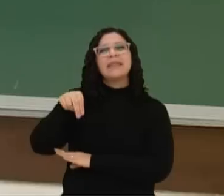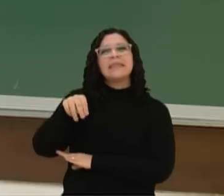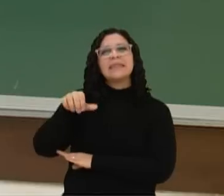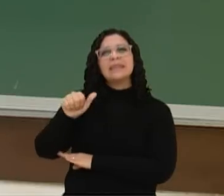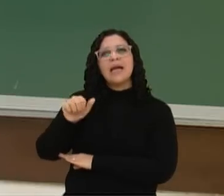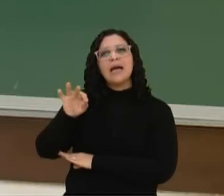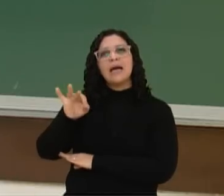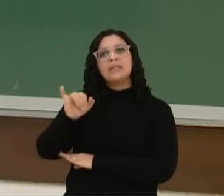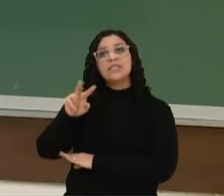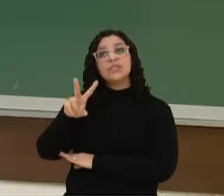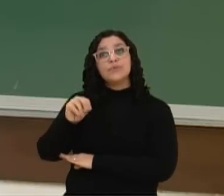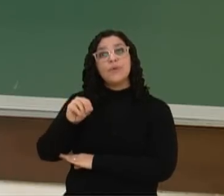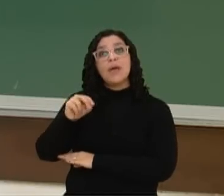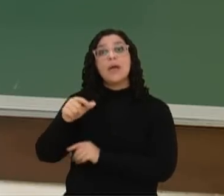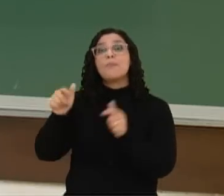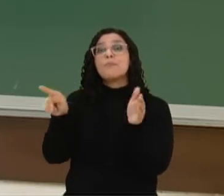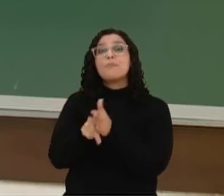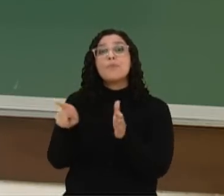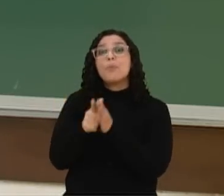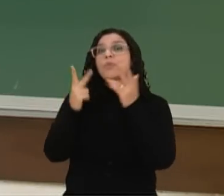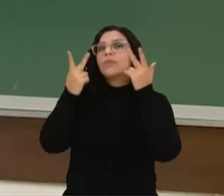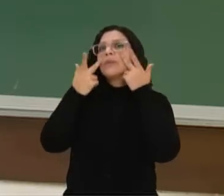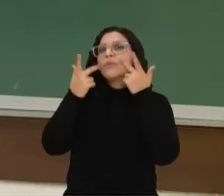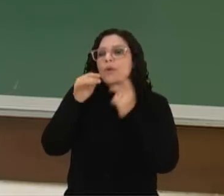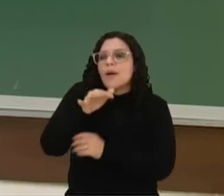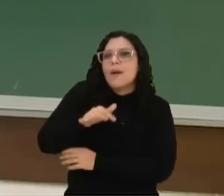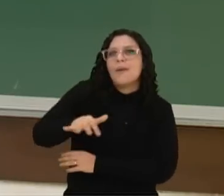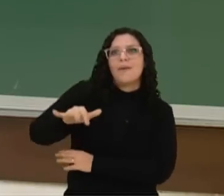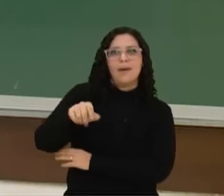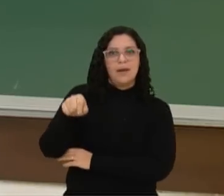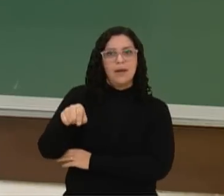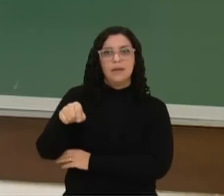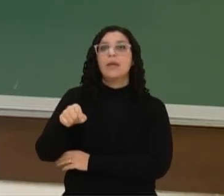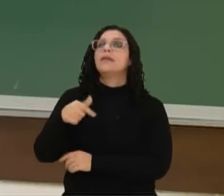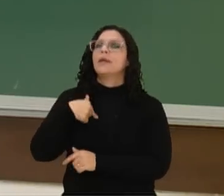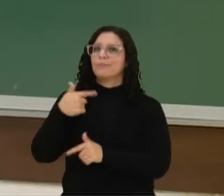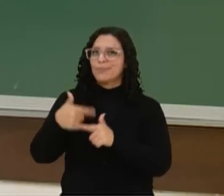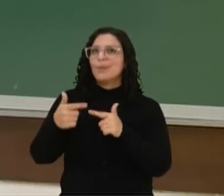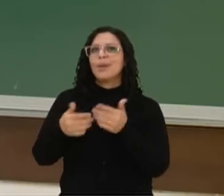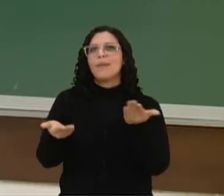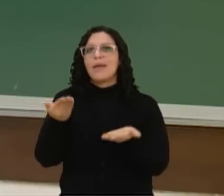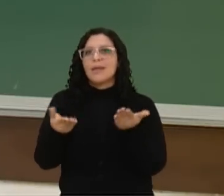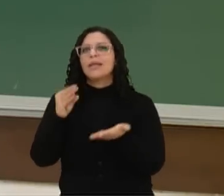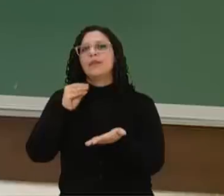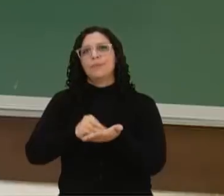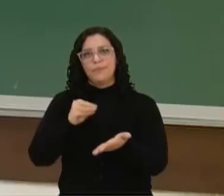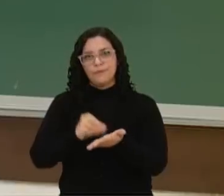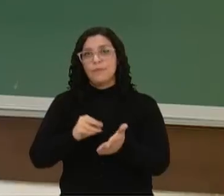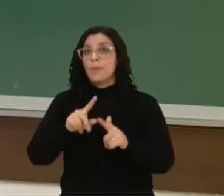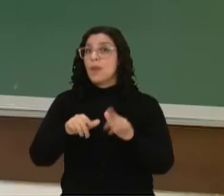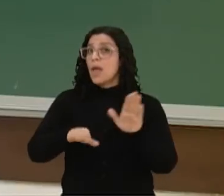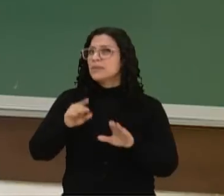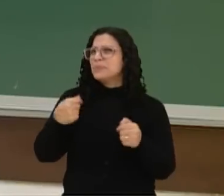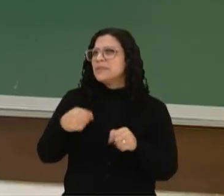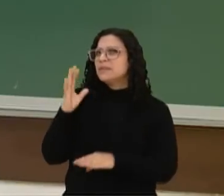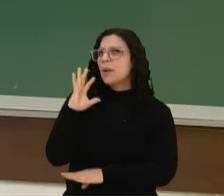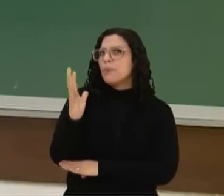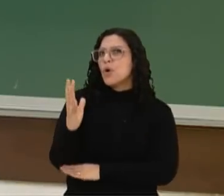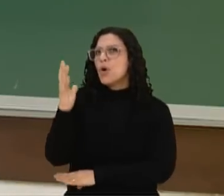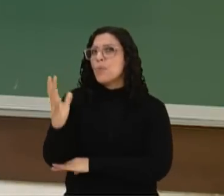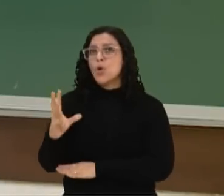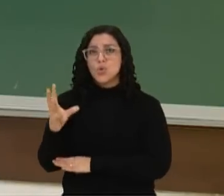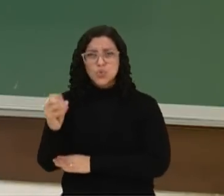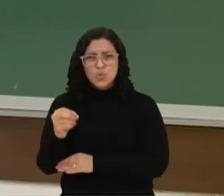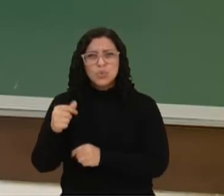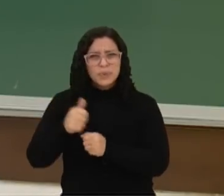vai afetar todo um equilíbrio natural daquele meio ali, né? E muitas vezes nem é tão necessário retirar toda